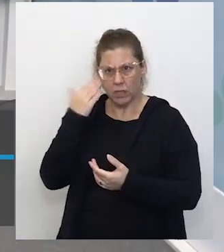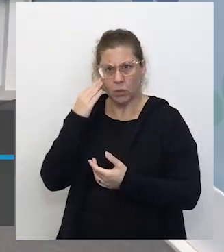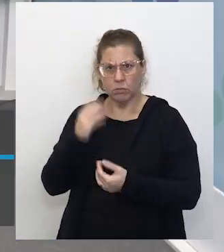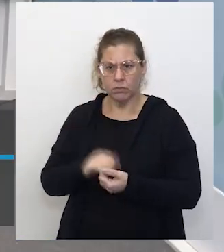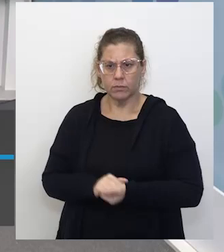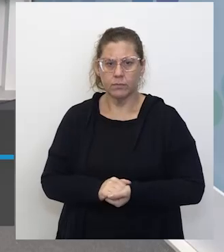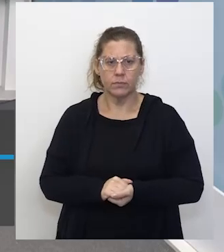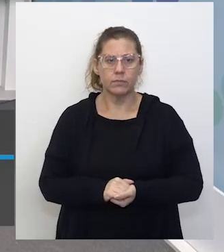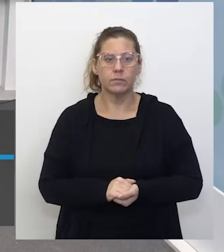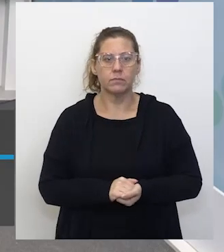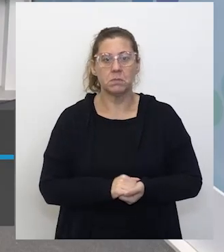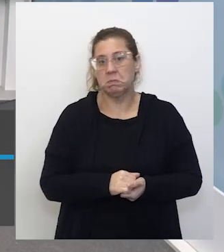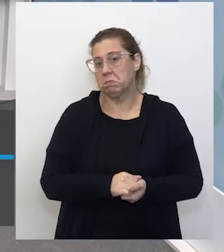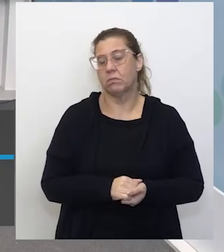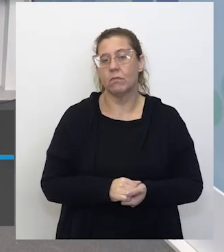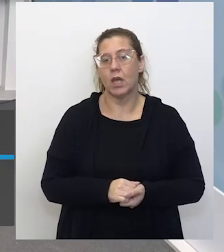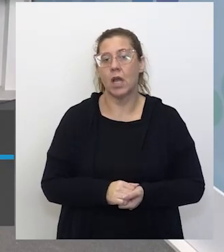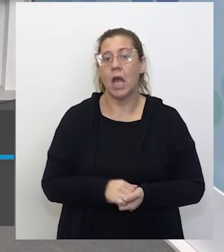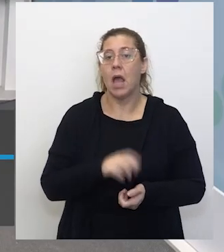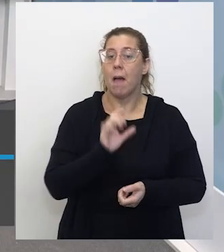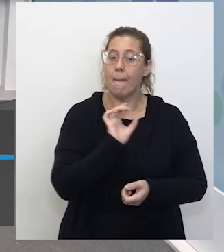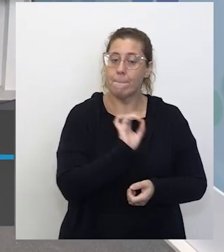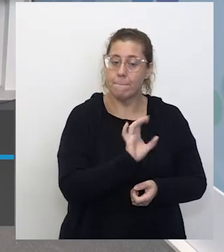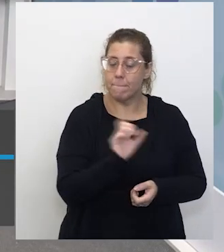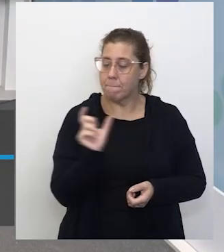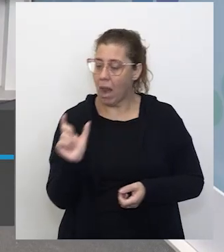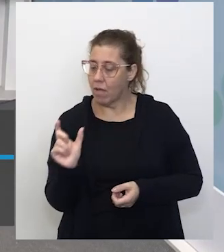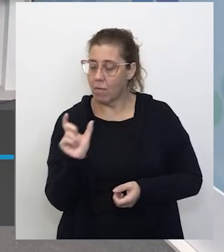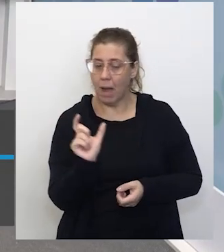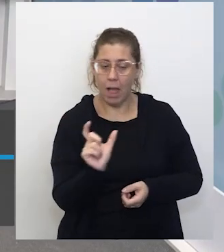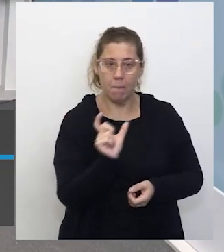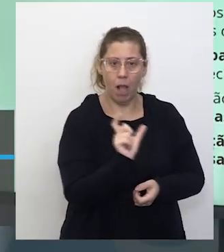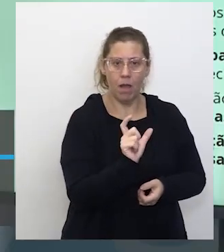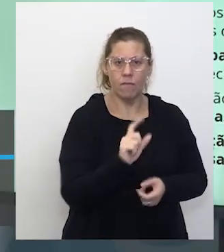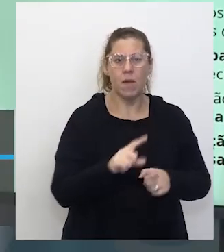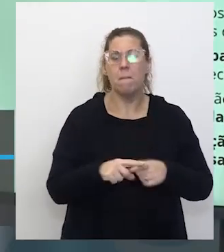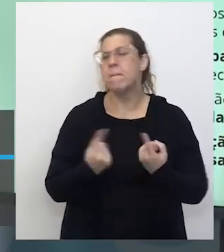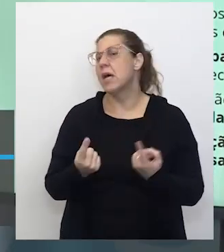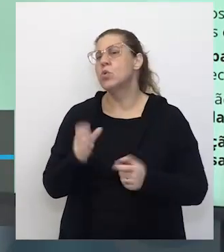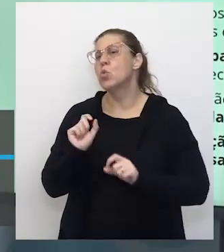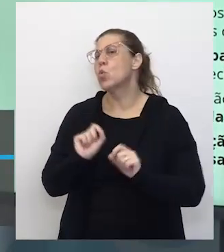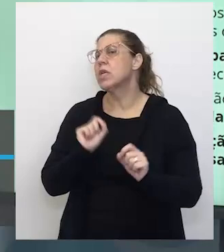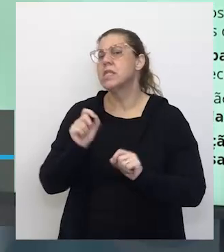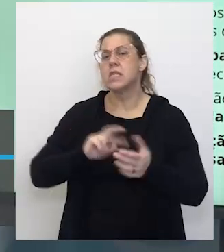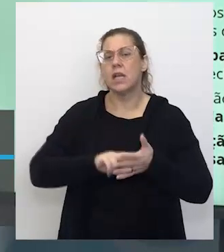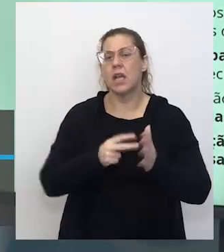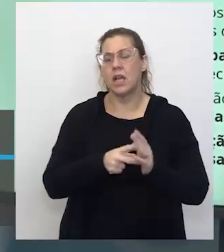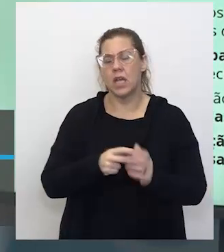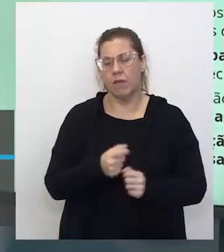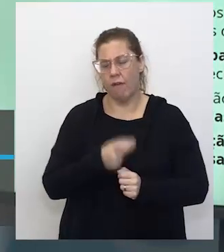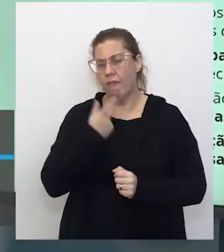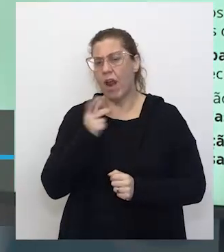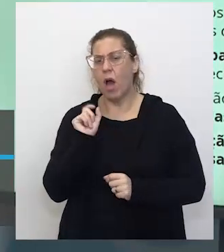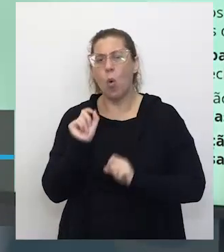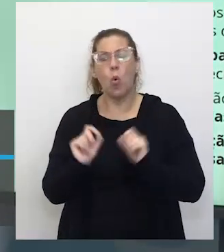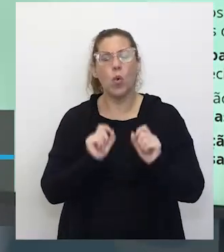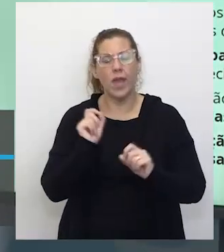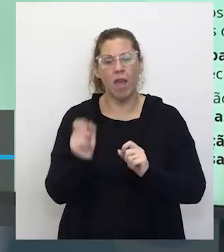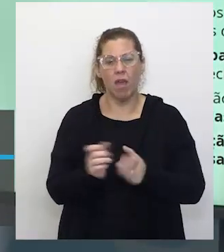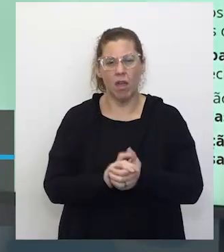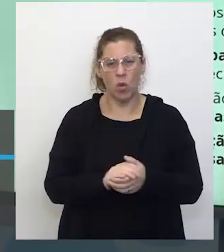coisa? Nós entendemos cada palavra, mas nós entendemos a mensagem que está sendo discutida nesse